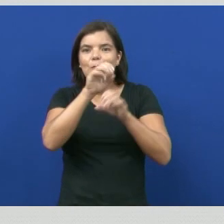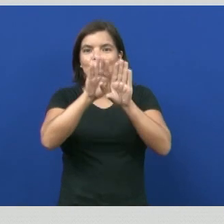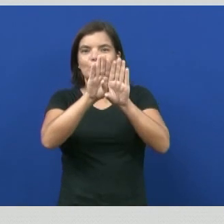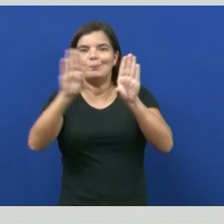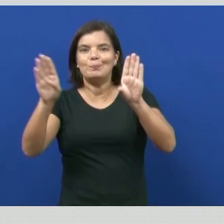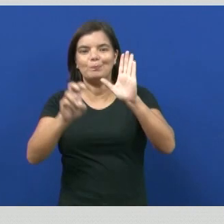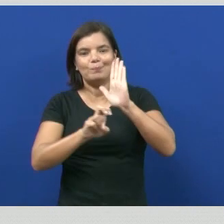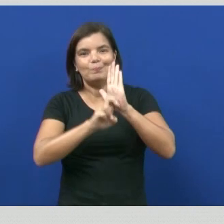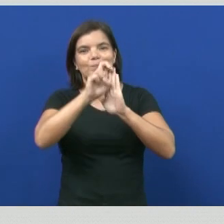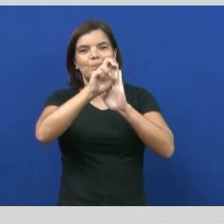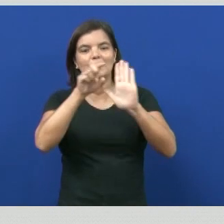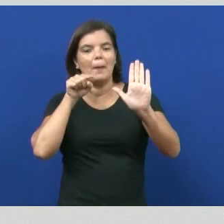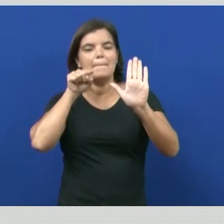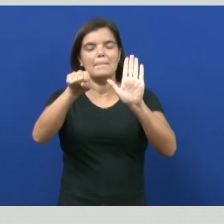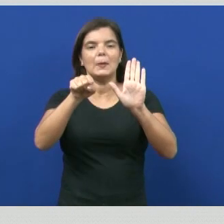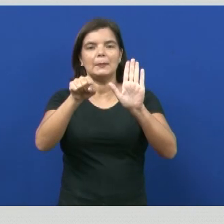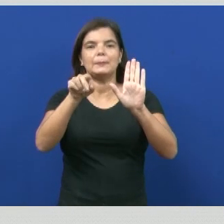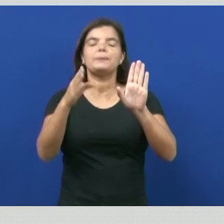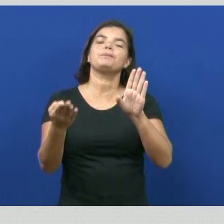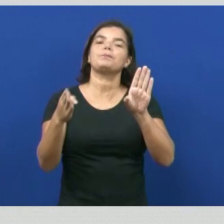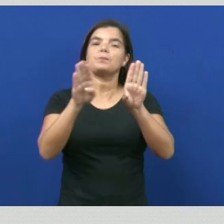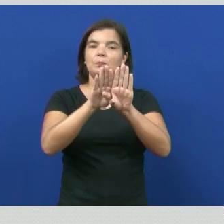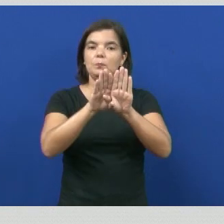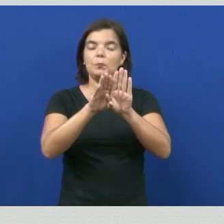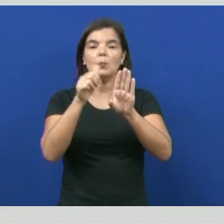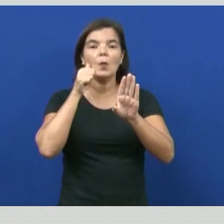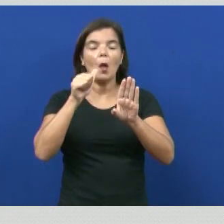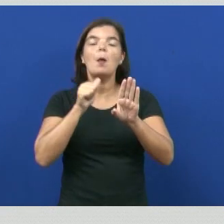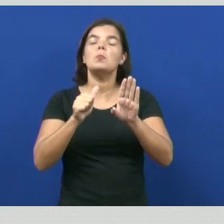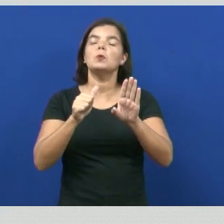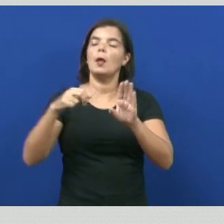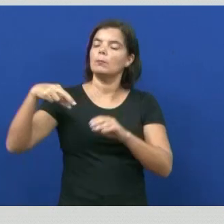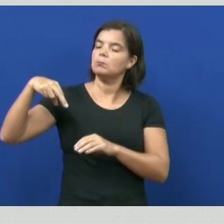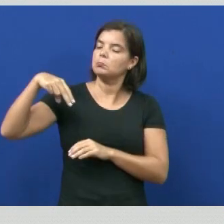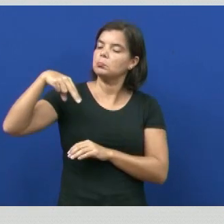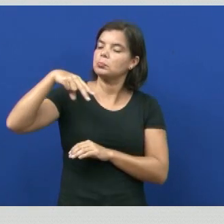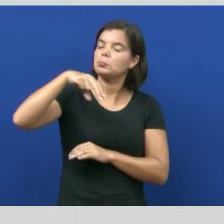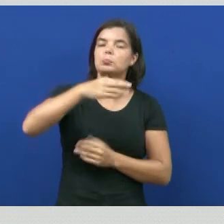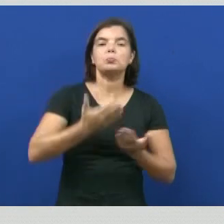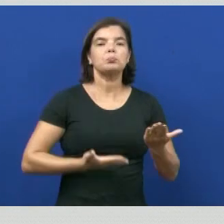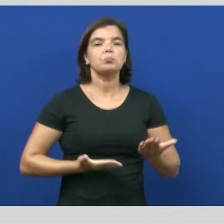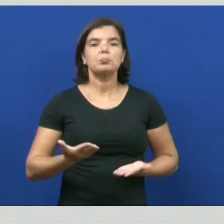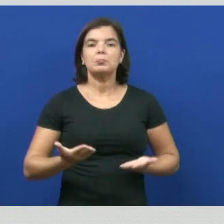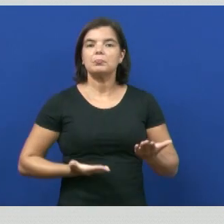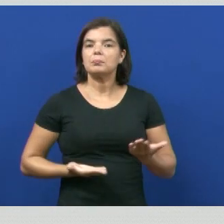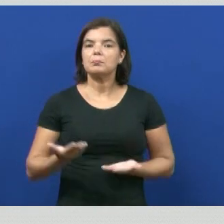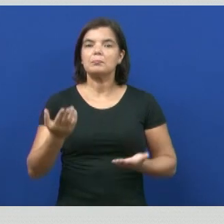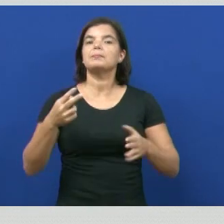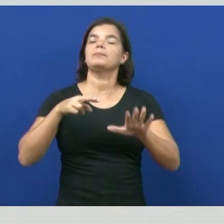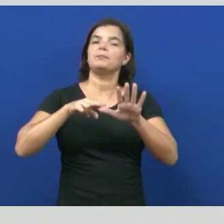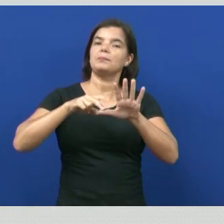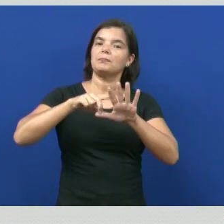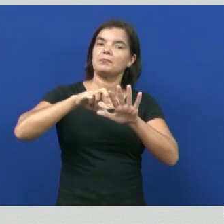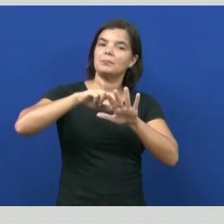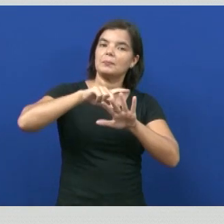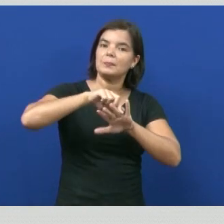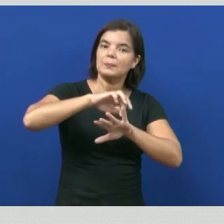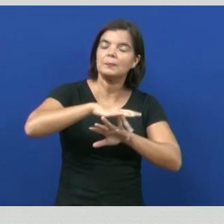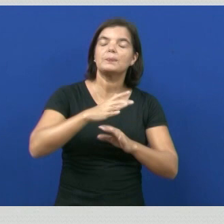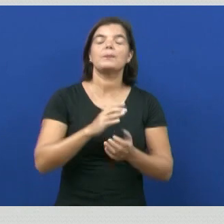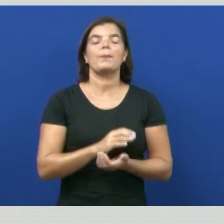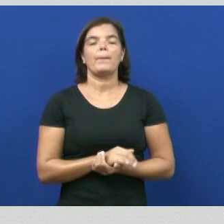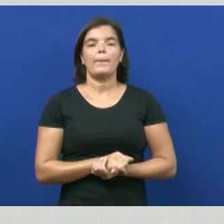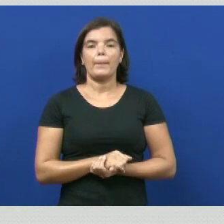botão. Foi o tempo de abrir a porta e entrar. A empregada passava, vagarosa, encetando a subida de mais um laço